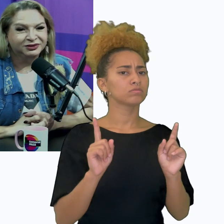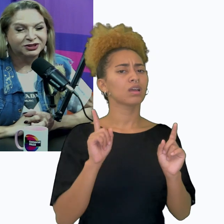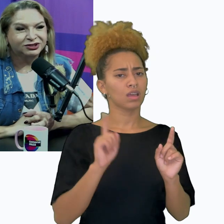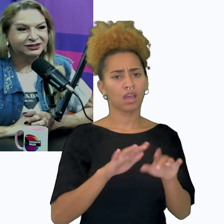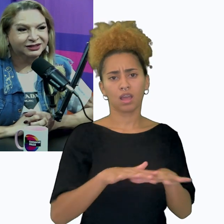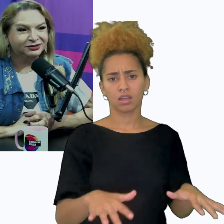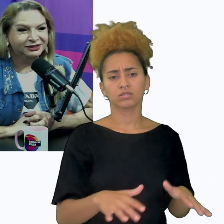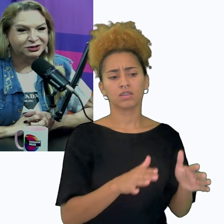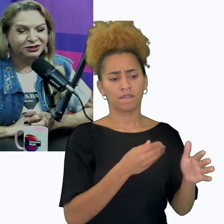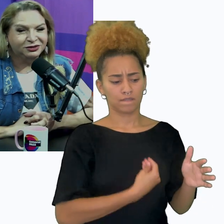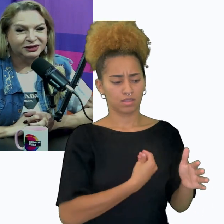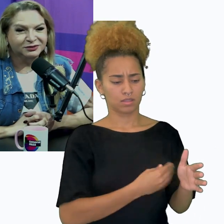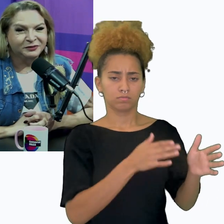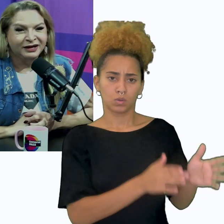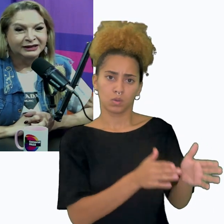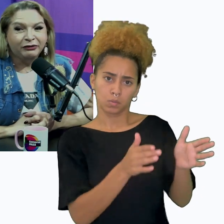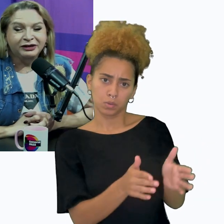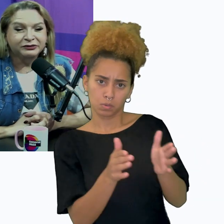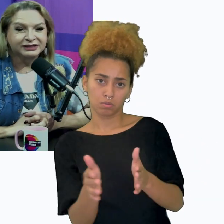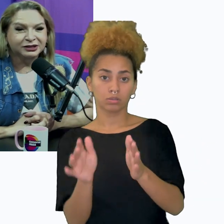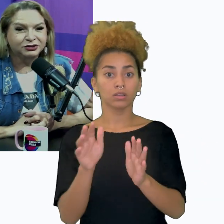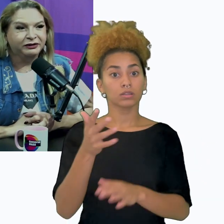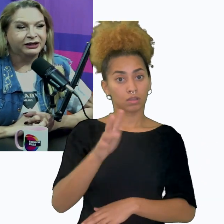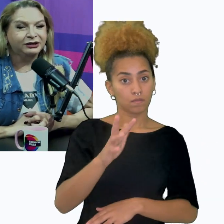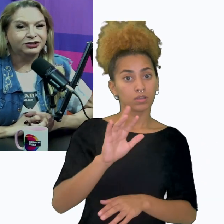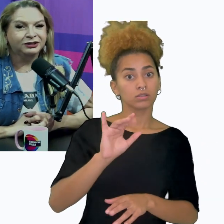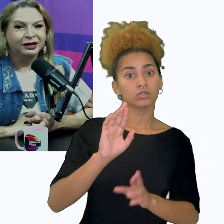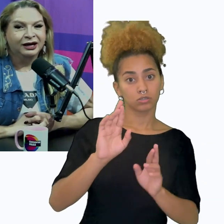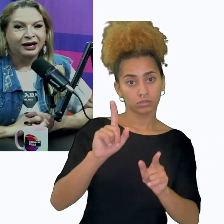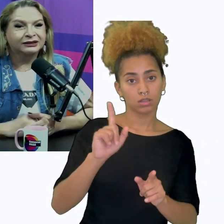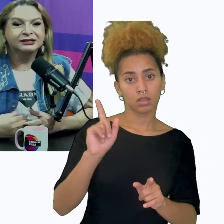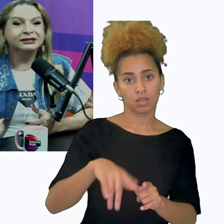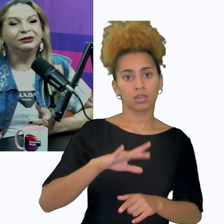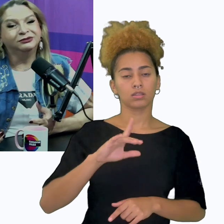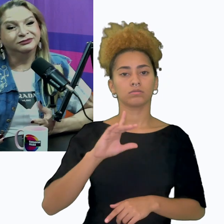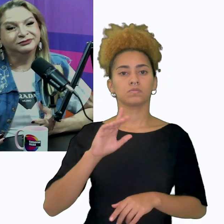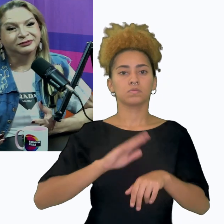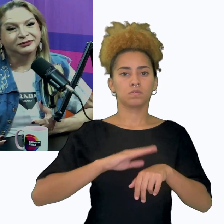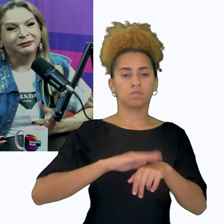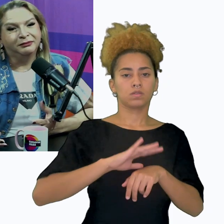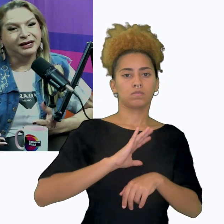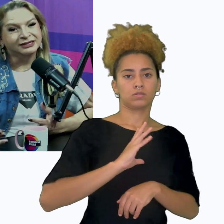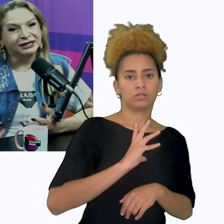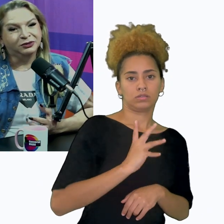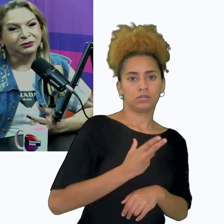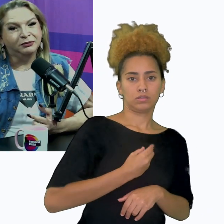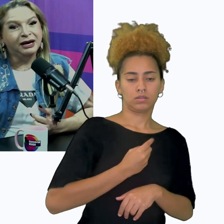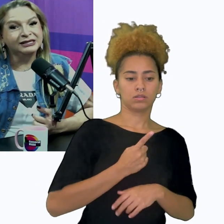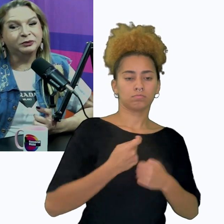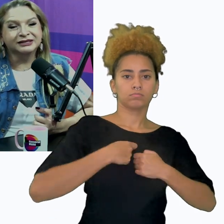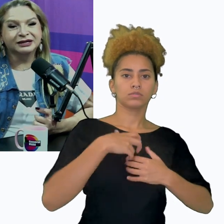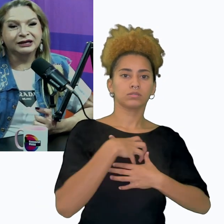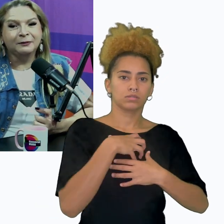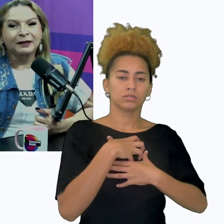Eu acho que tinha que ser tudo desse jeito mesmo. Talvez eu fizesse diferente a transição mais cedo. Mas